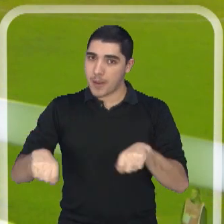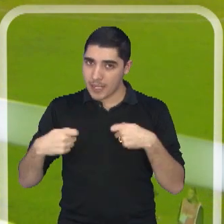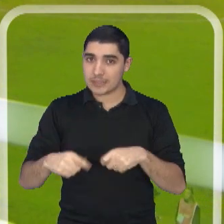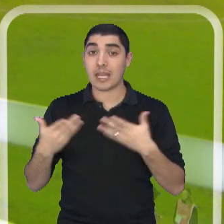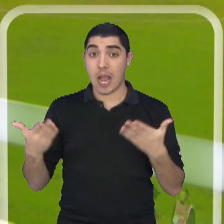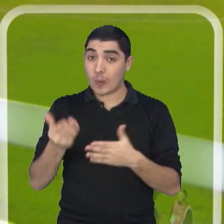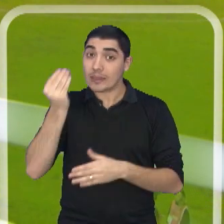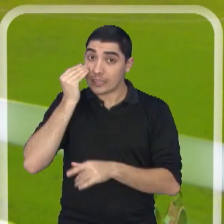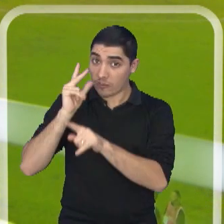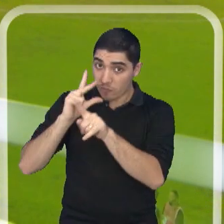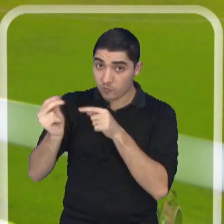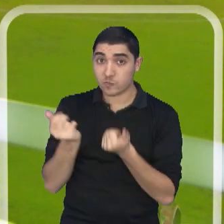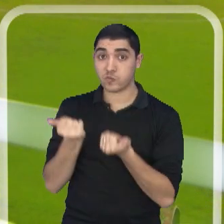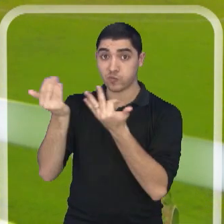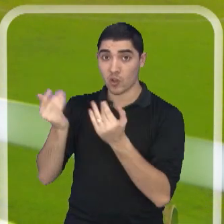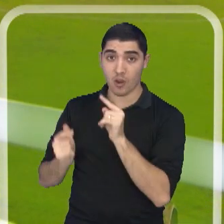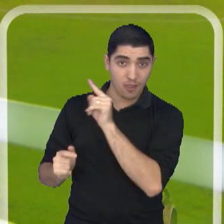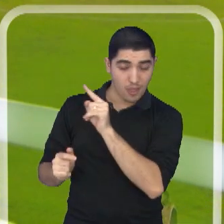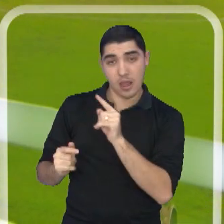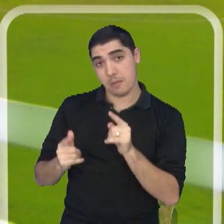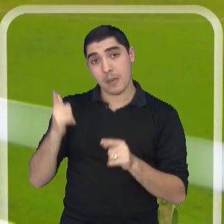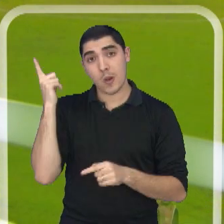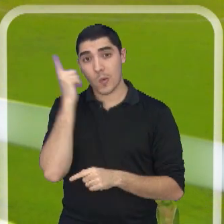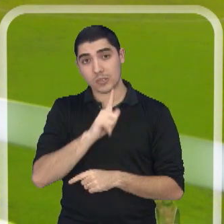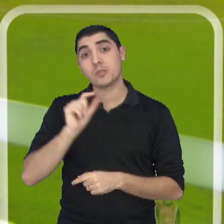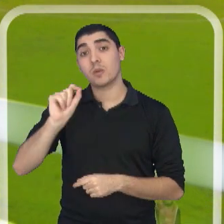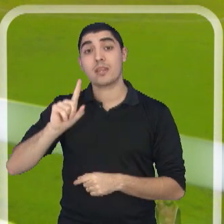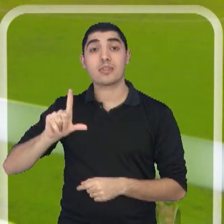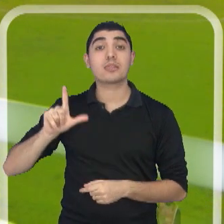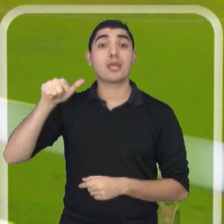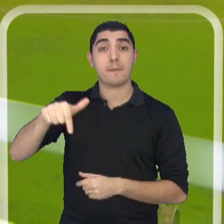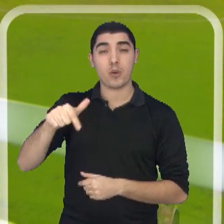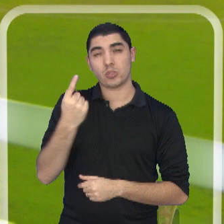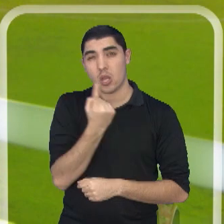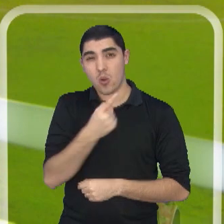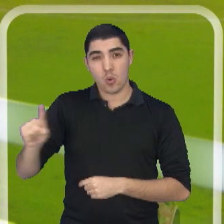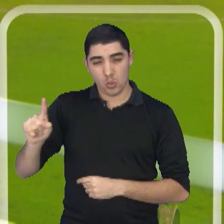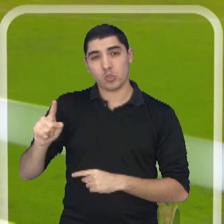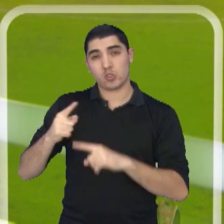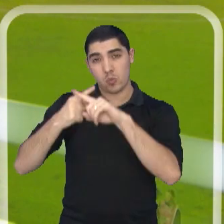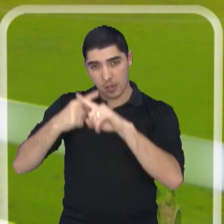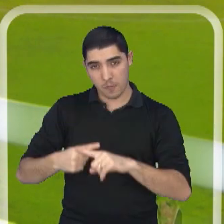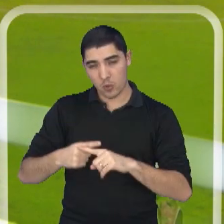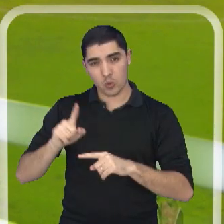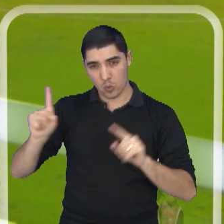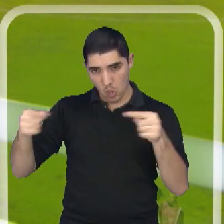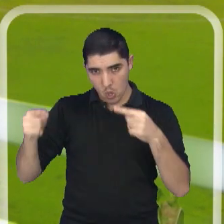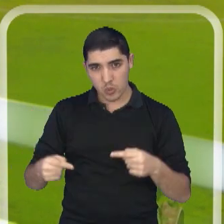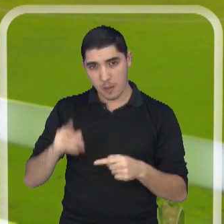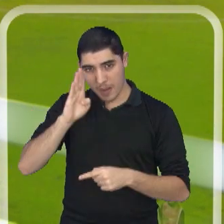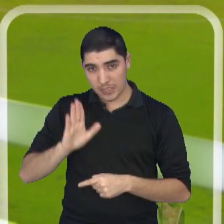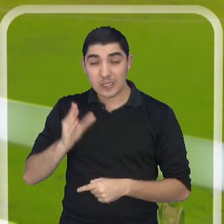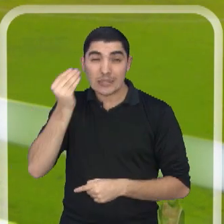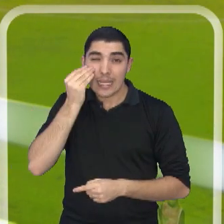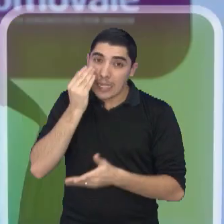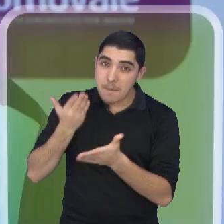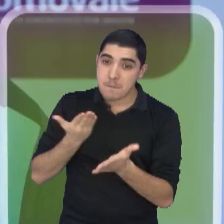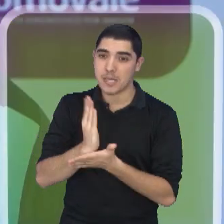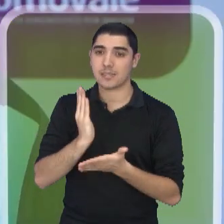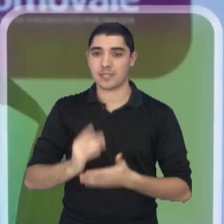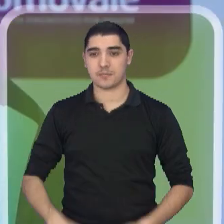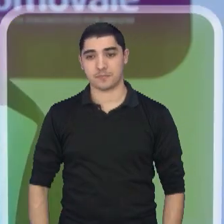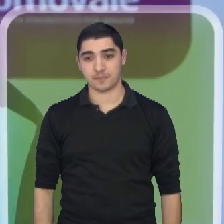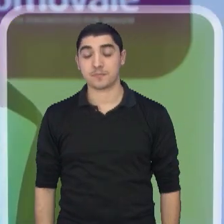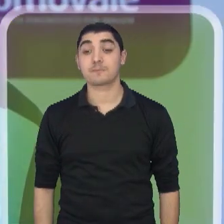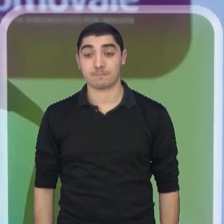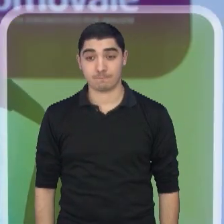os 3 pontos para decidir a última rodada do Campeonato Nacional em casa e tentar buscar a classificação. Mais